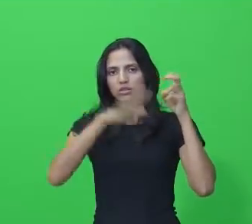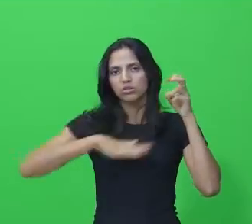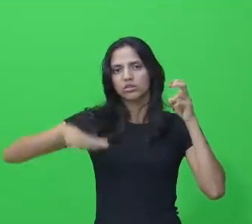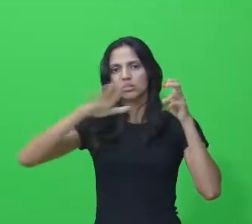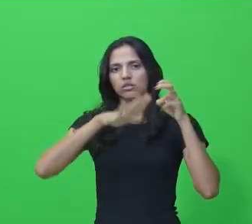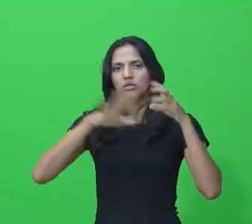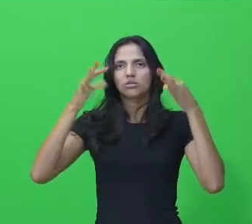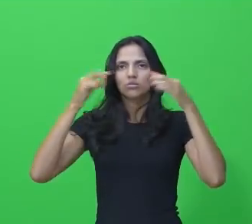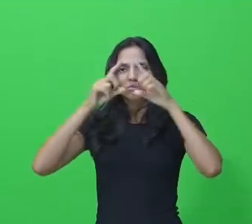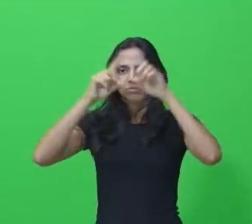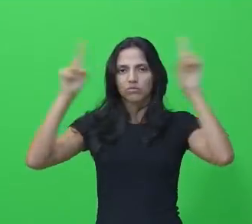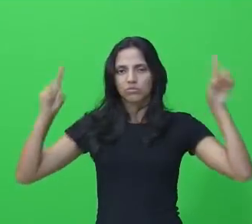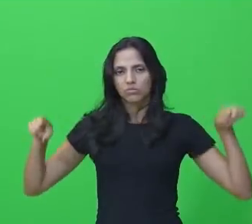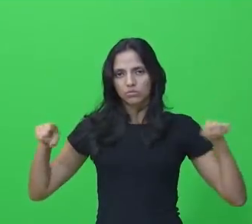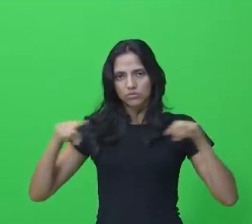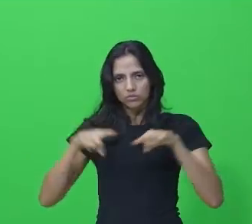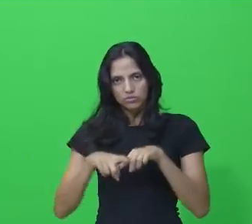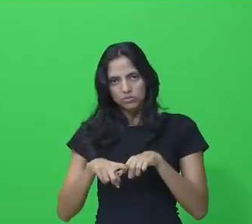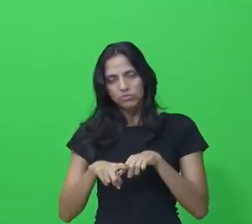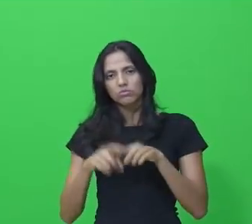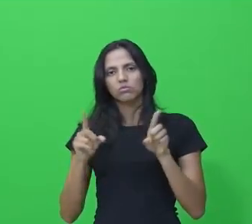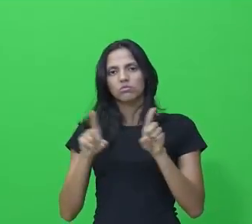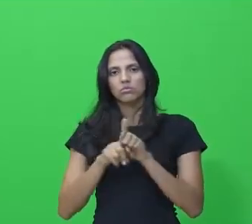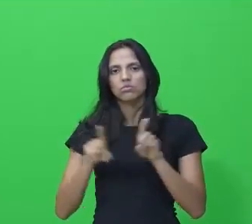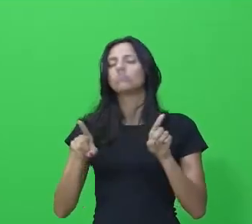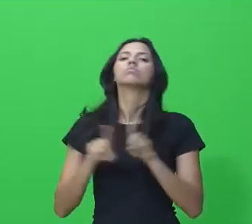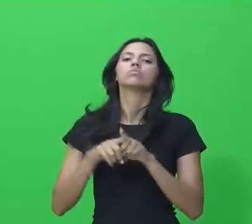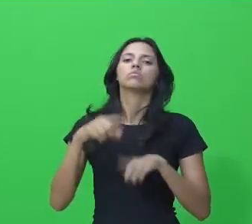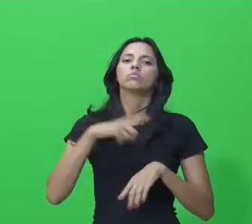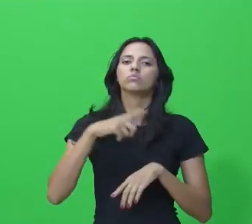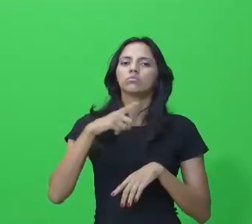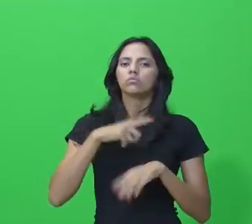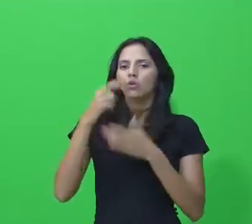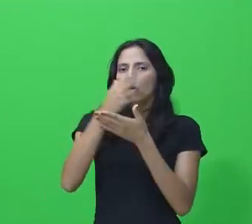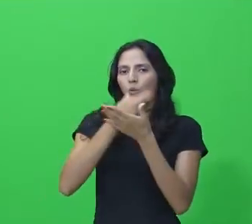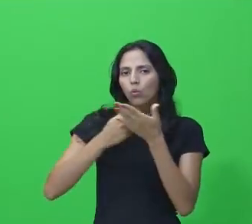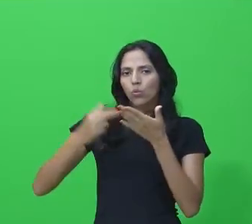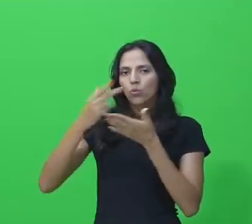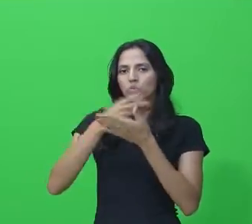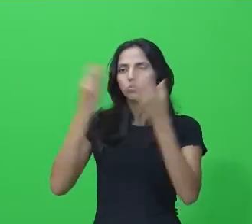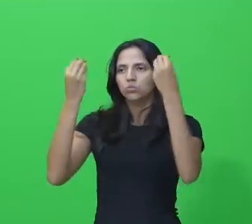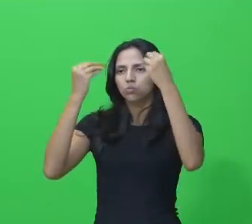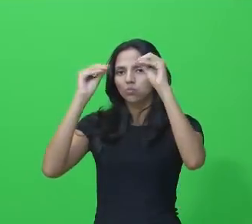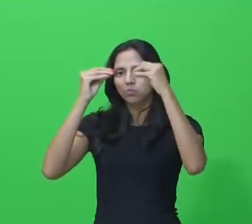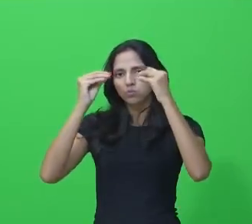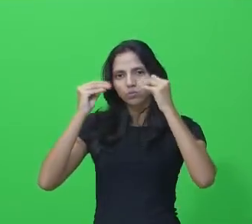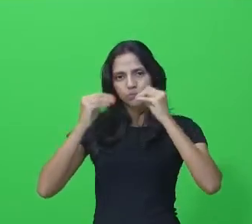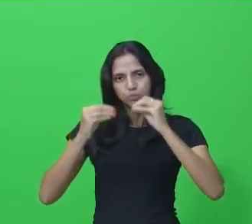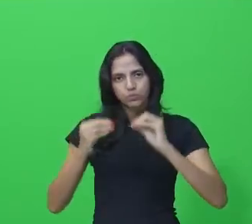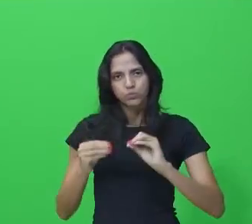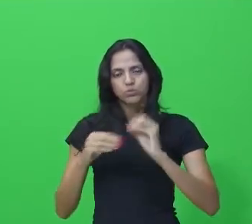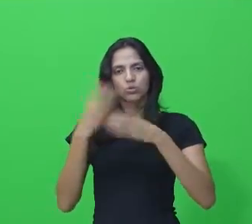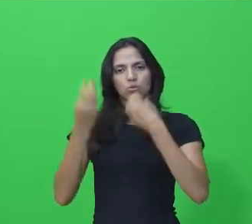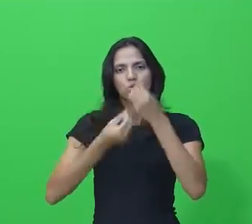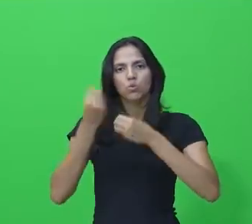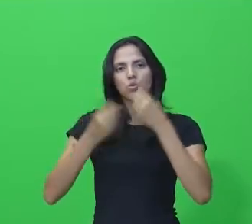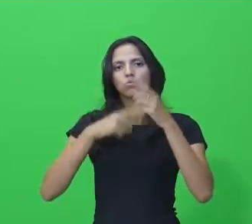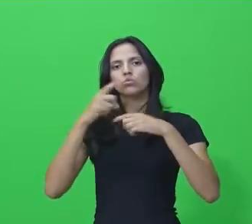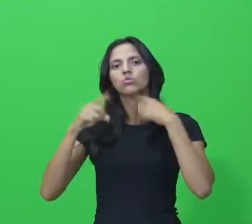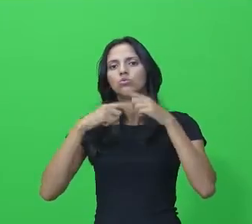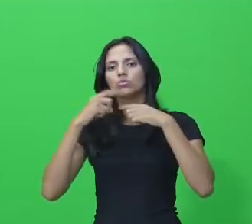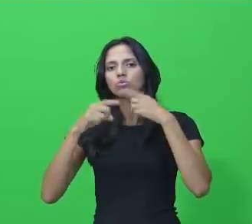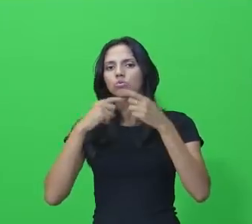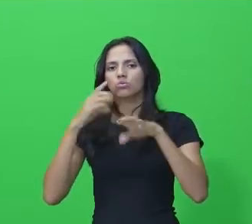visão todo, eu tenho que me posicionar, faço o desenho, desenvolvo essa habilidade de olhar um problema, estruturar